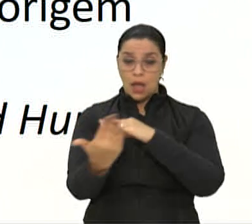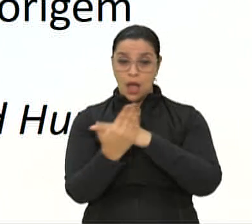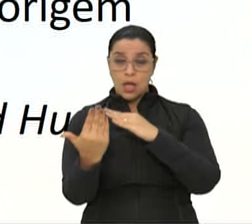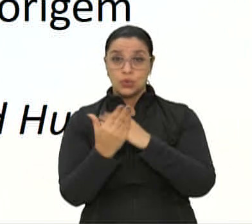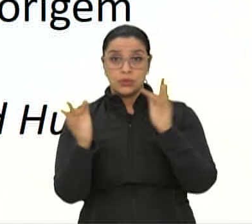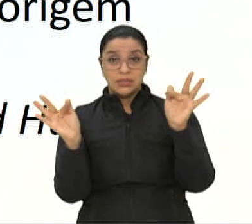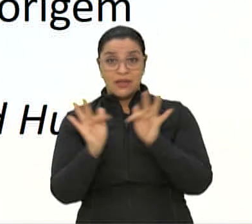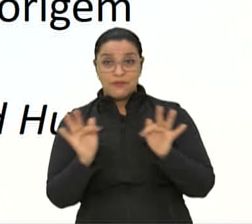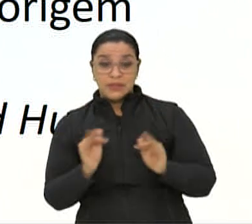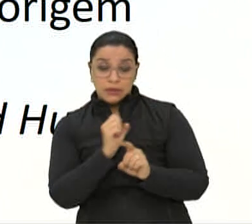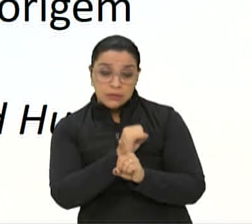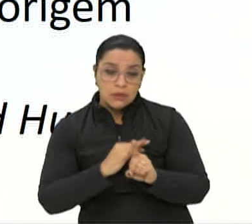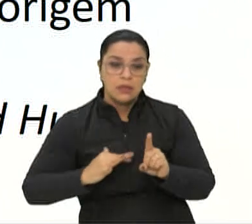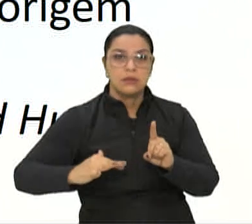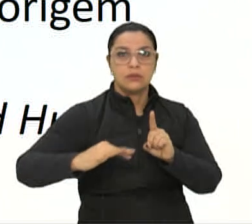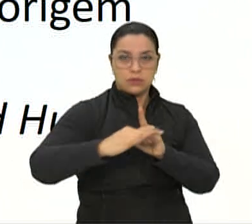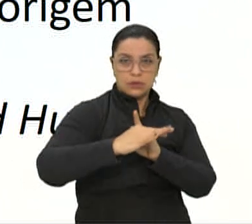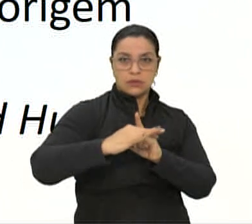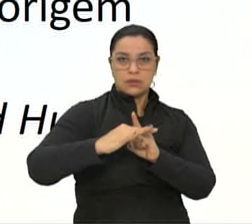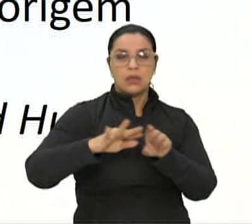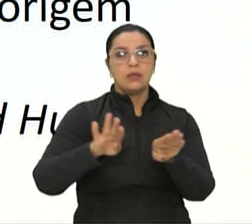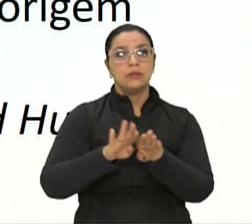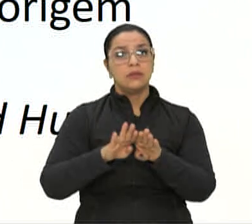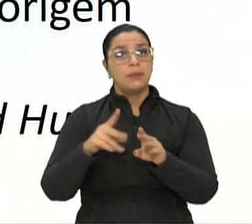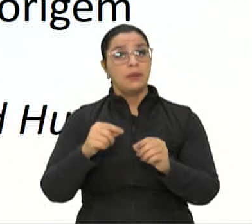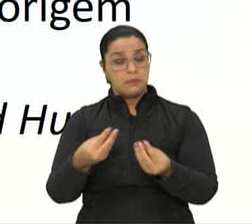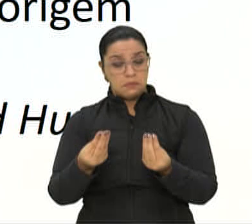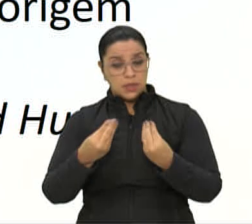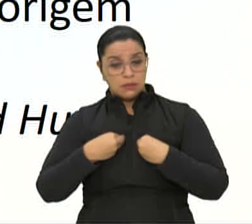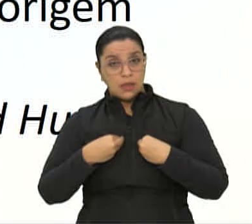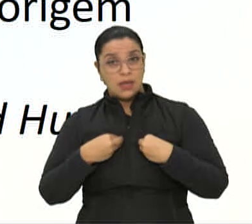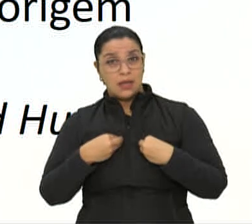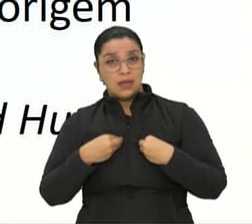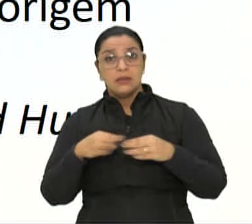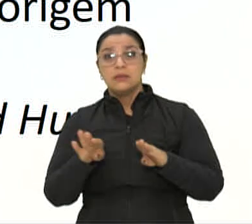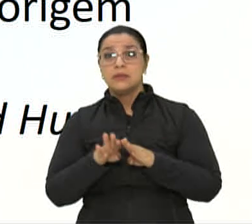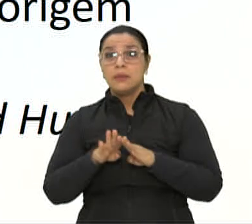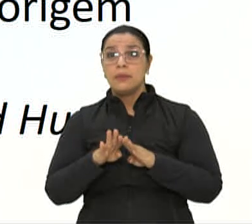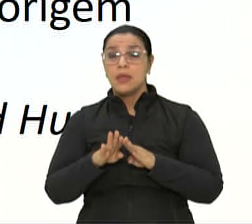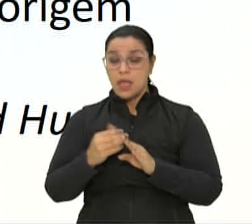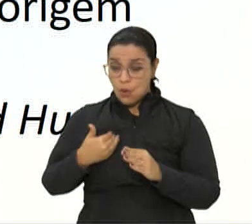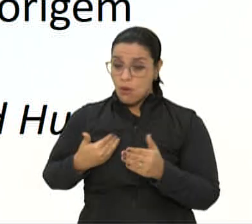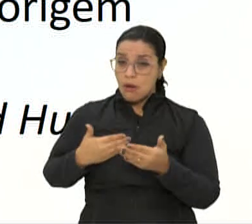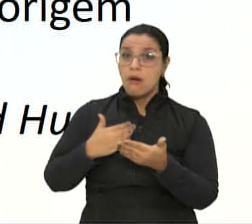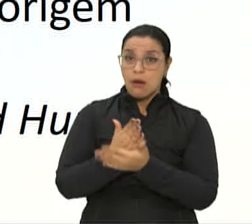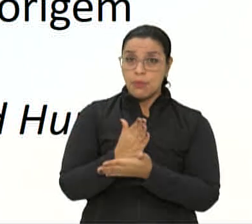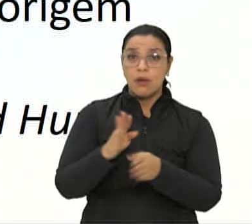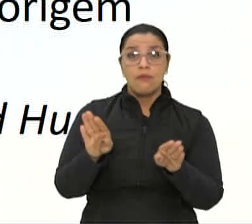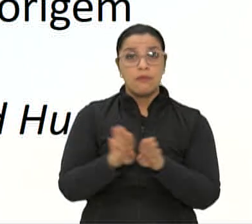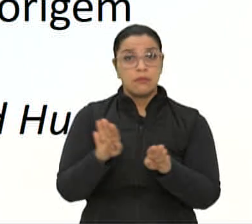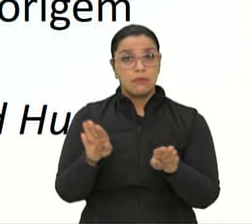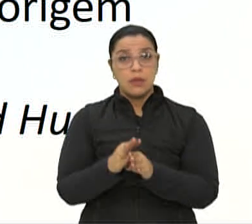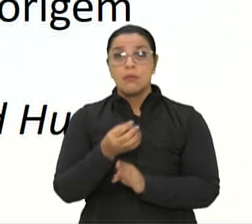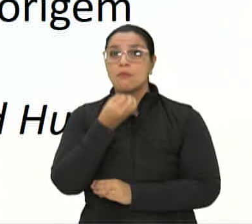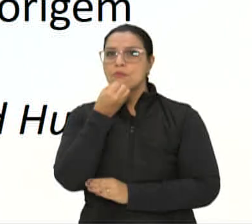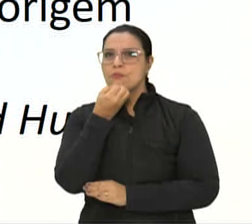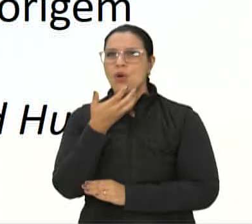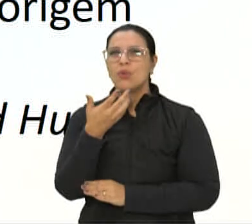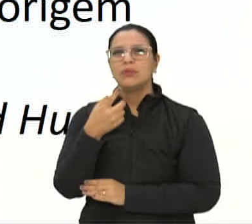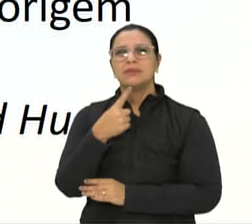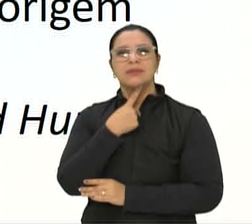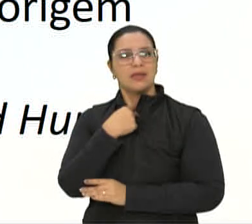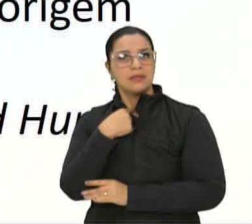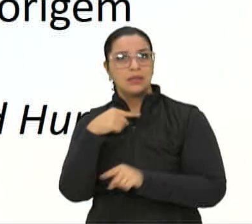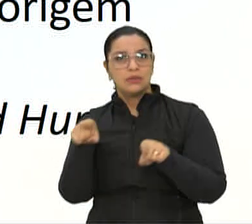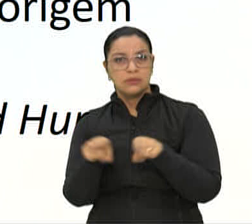felicidade da sociedade agracia diretamente nossa aprovação e nossa boa vontade, né?